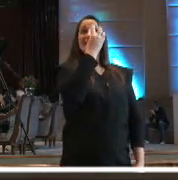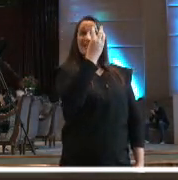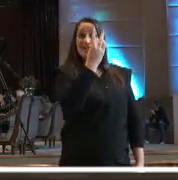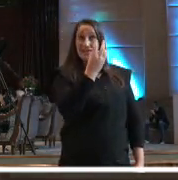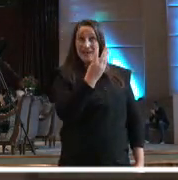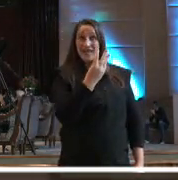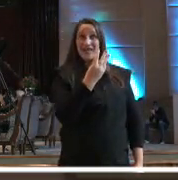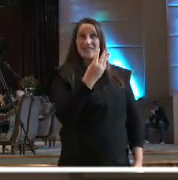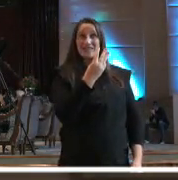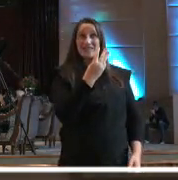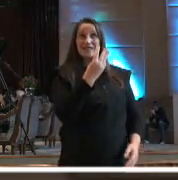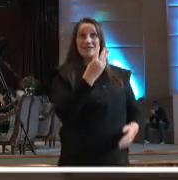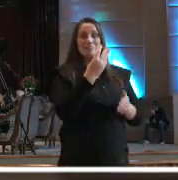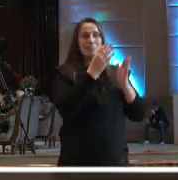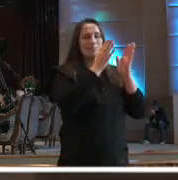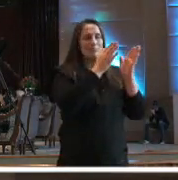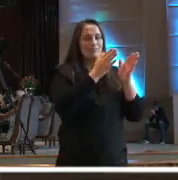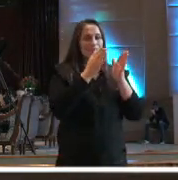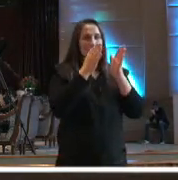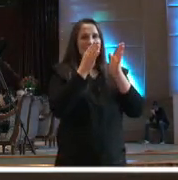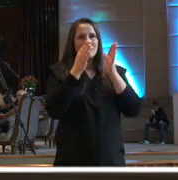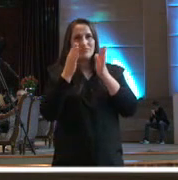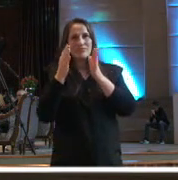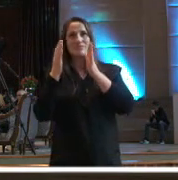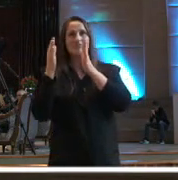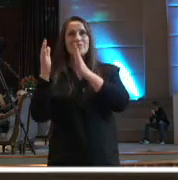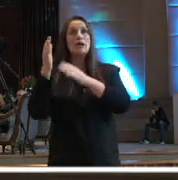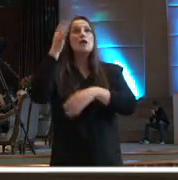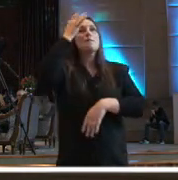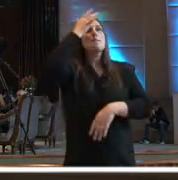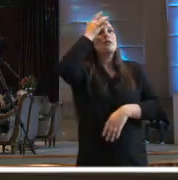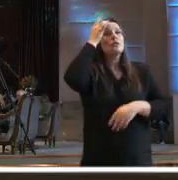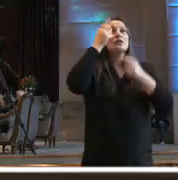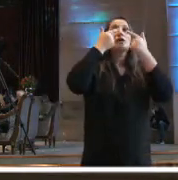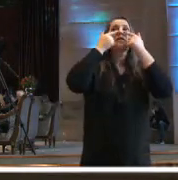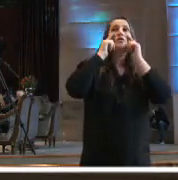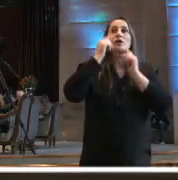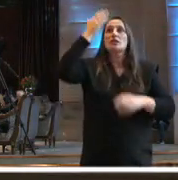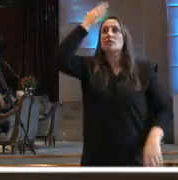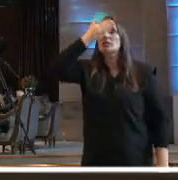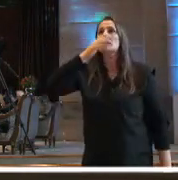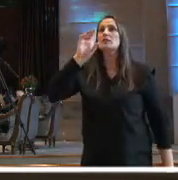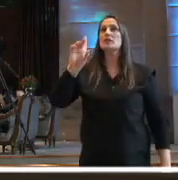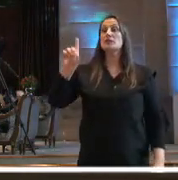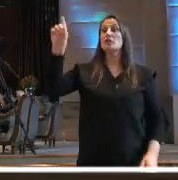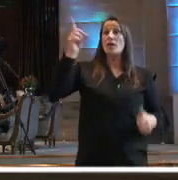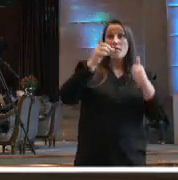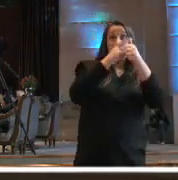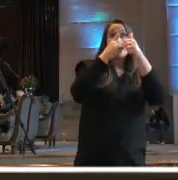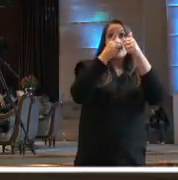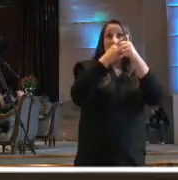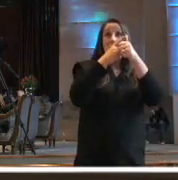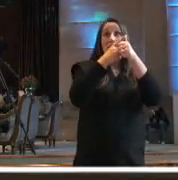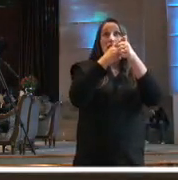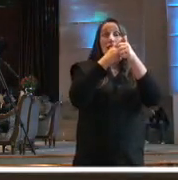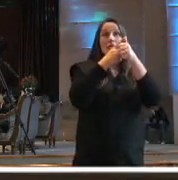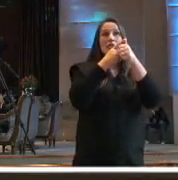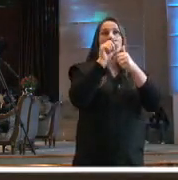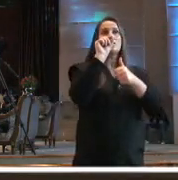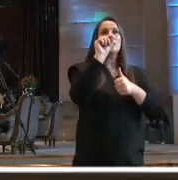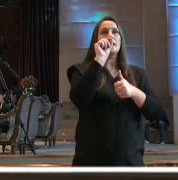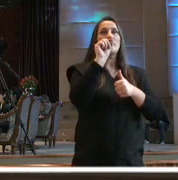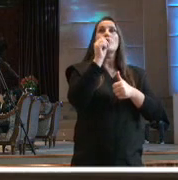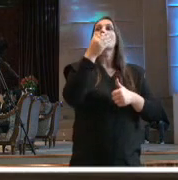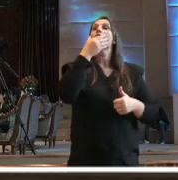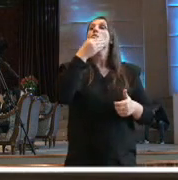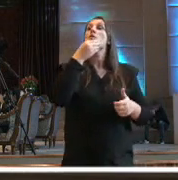sobre lágrimas. Gente que chora na presença de Deus. A primeira cena é de um homem doente.